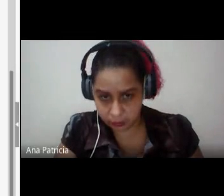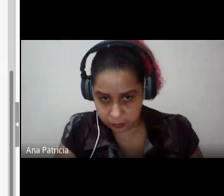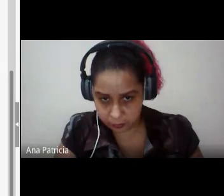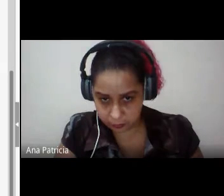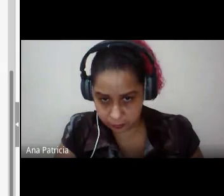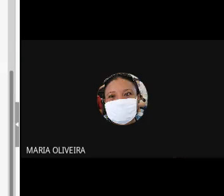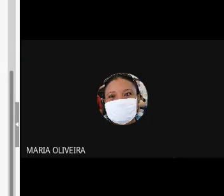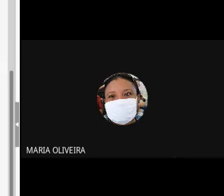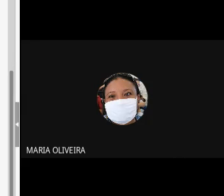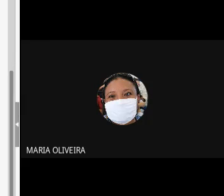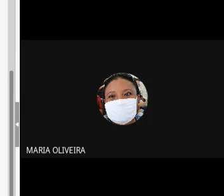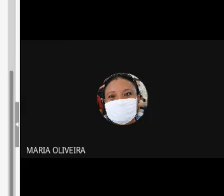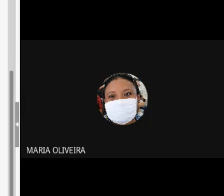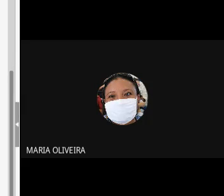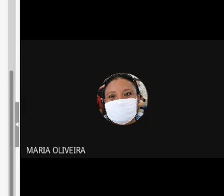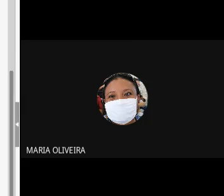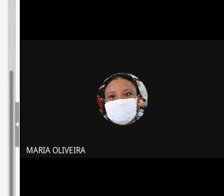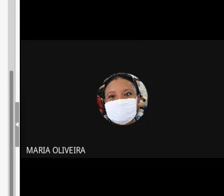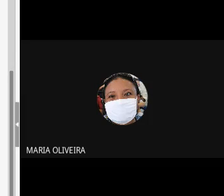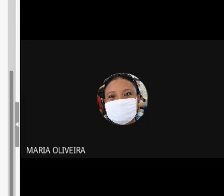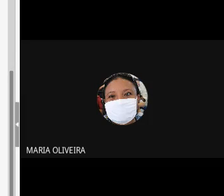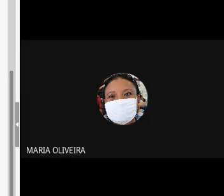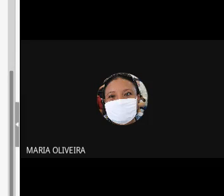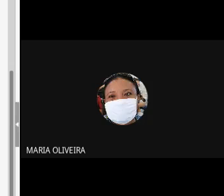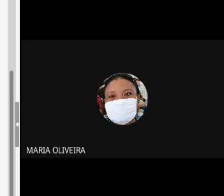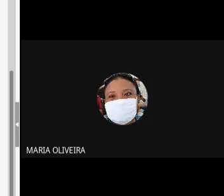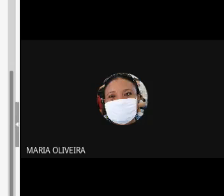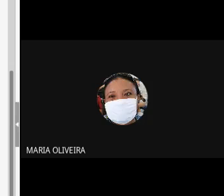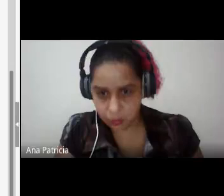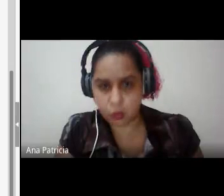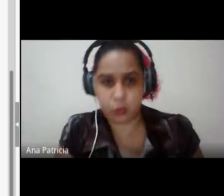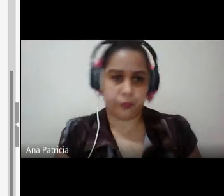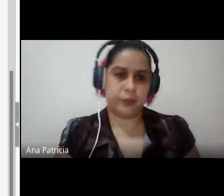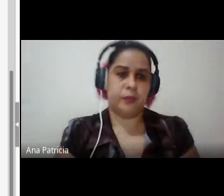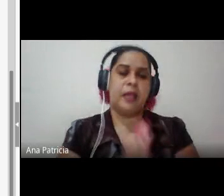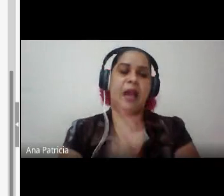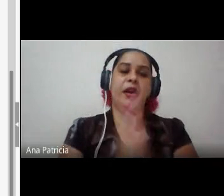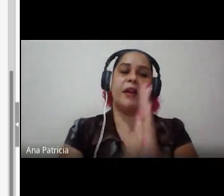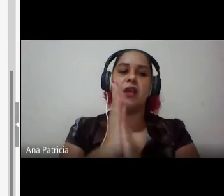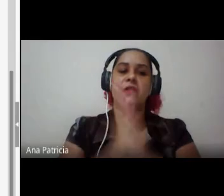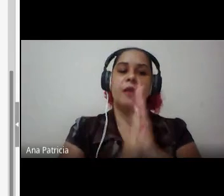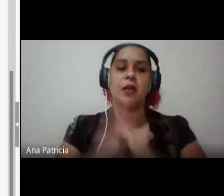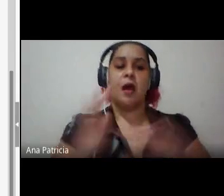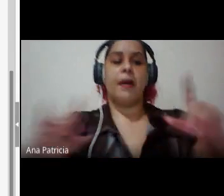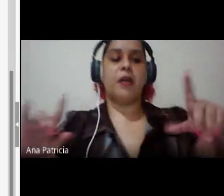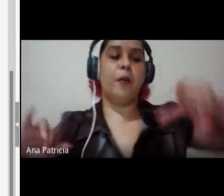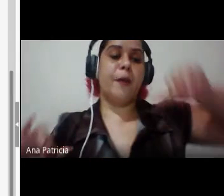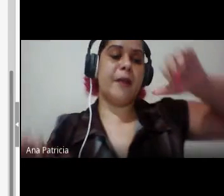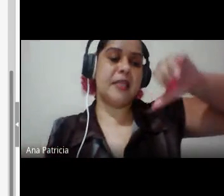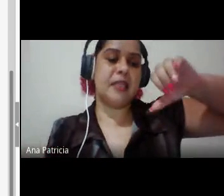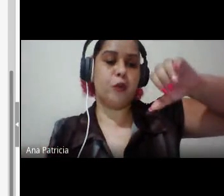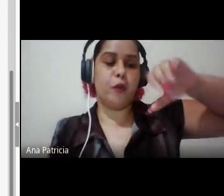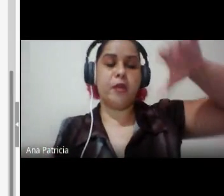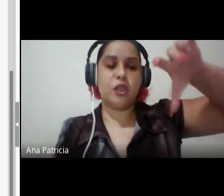Voltando. De boas, de boas. Tá conseguindo visualizar o slide 4? Tô. Que agora nós vamos para o número,